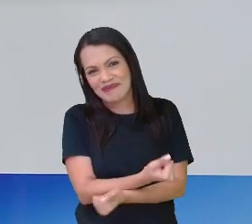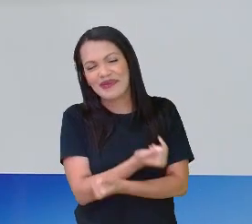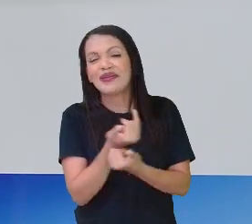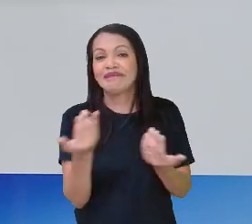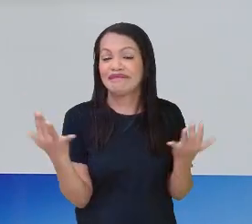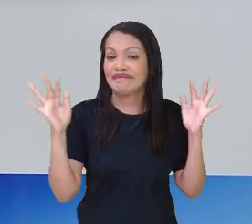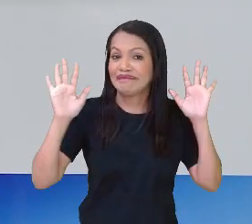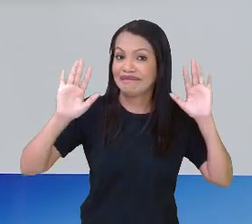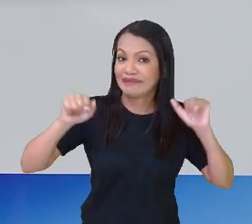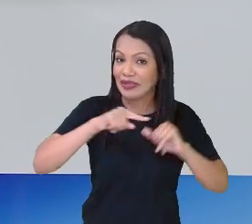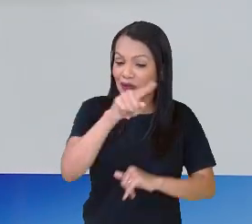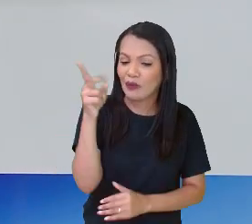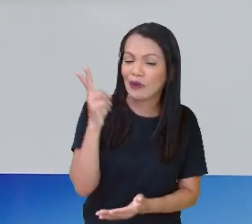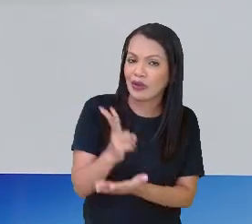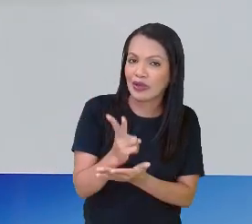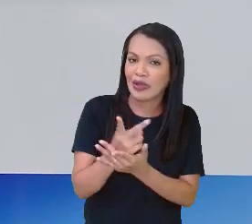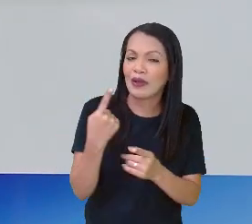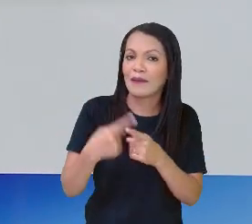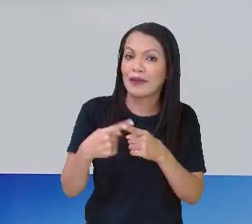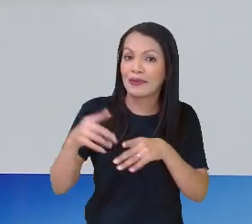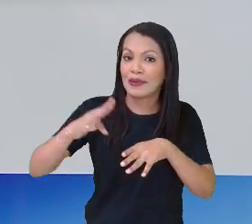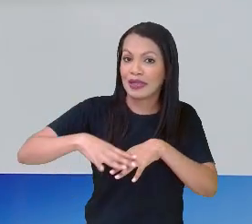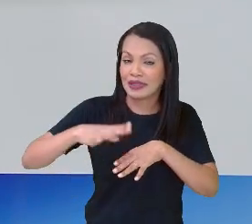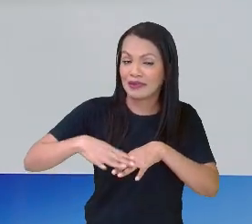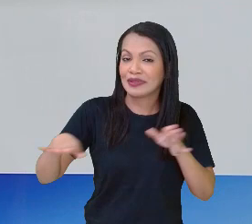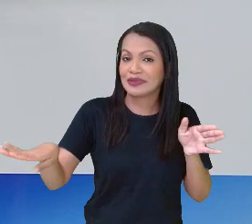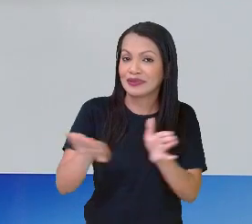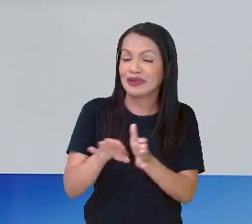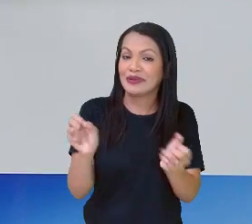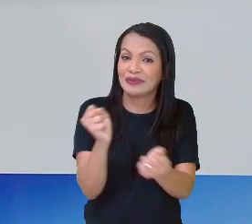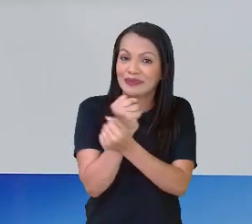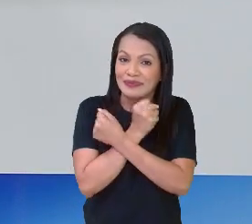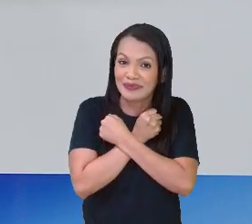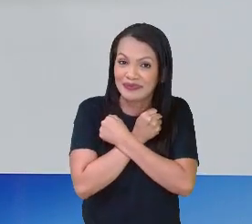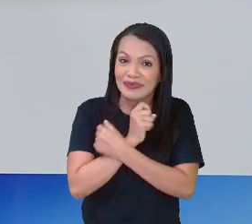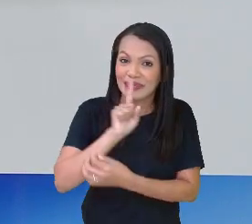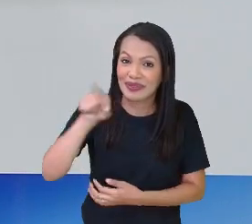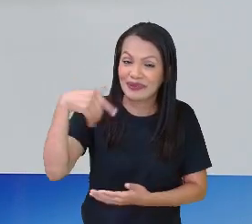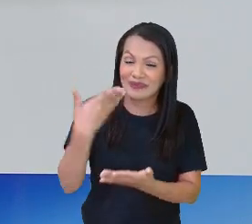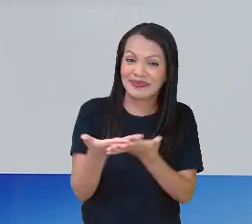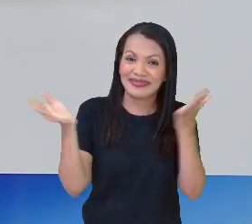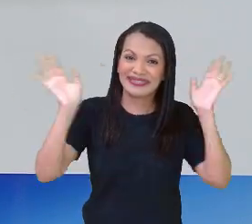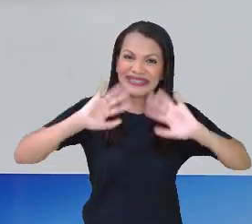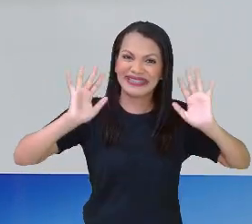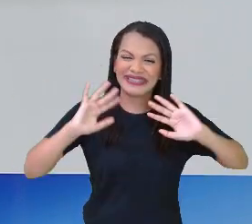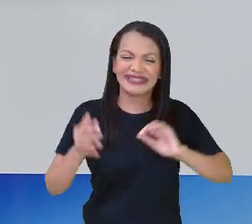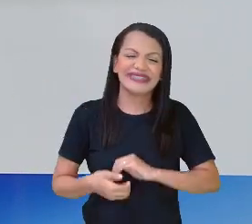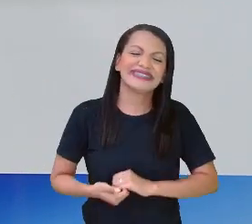despeço aqui. Não saiam daí que matemática já está chegando, tá certo? Forte abraço e até a próxima.